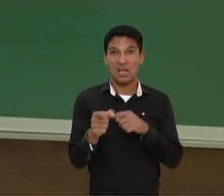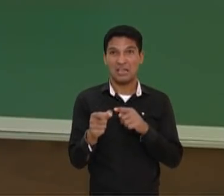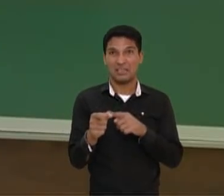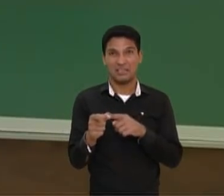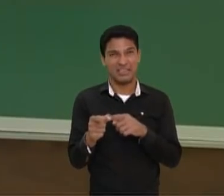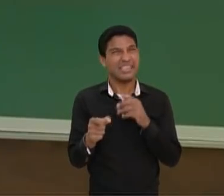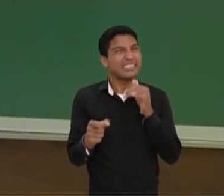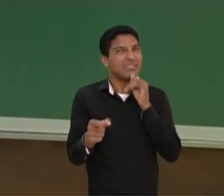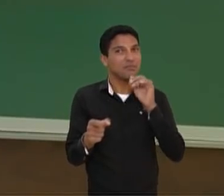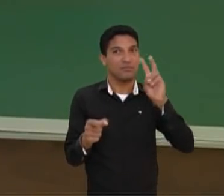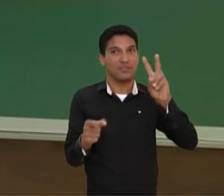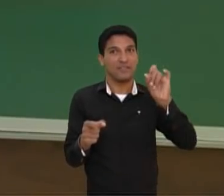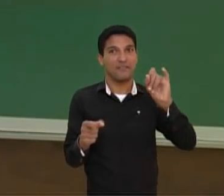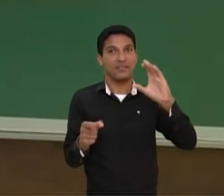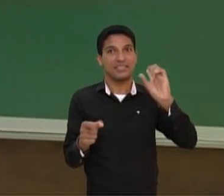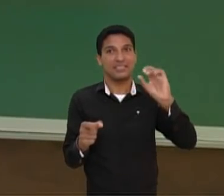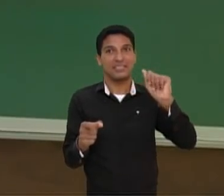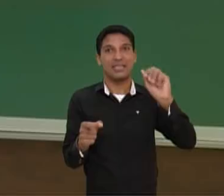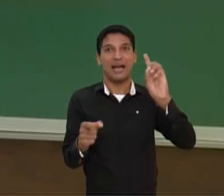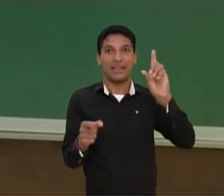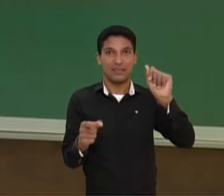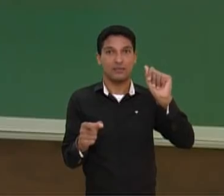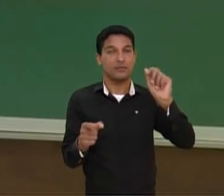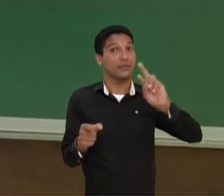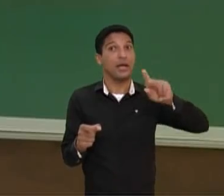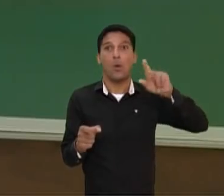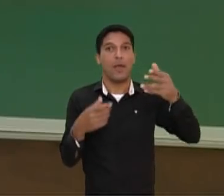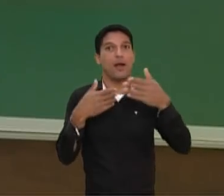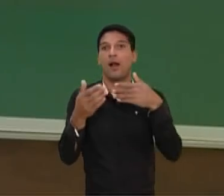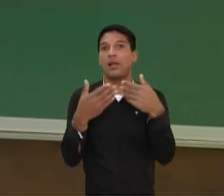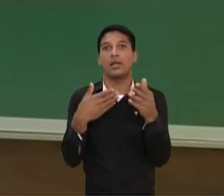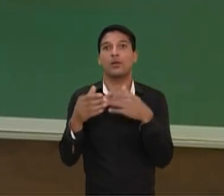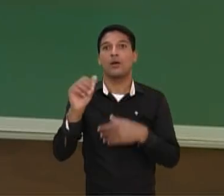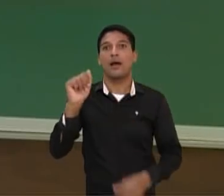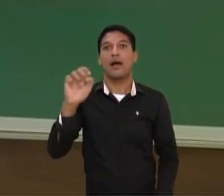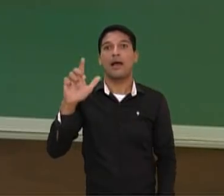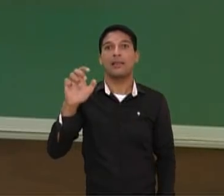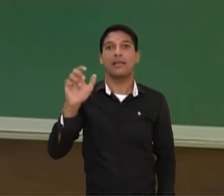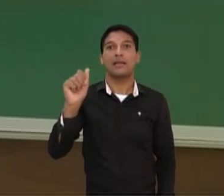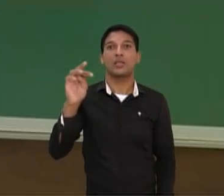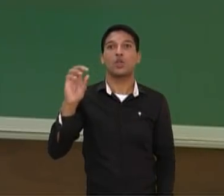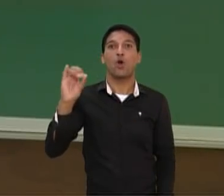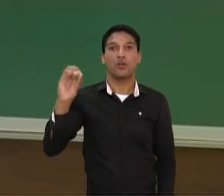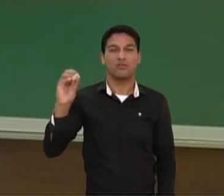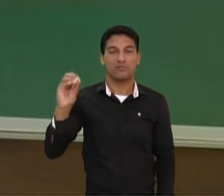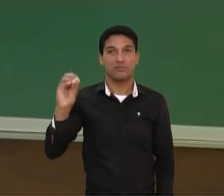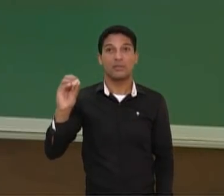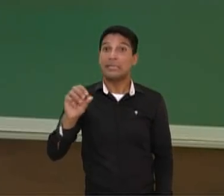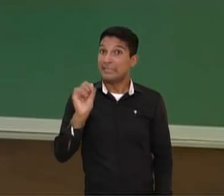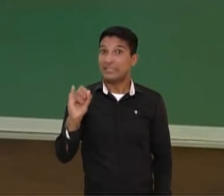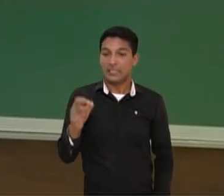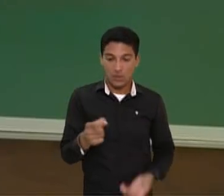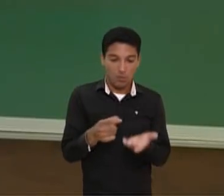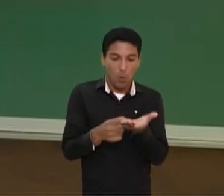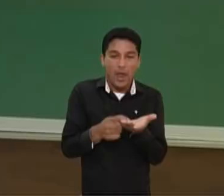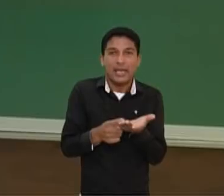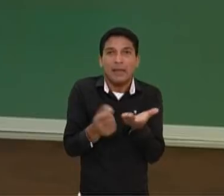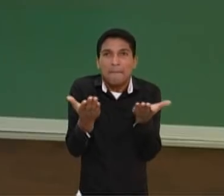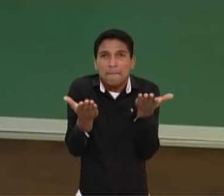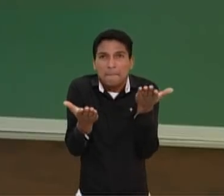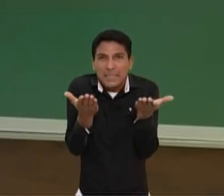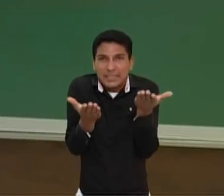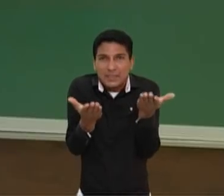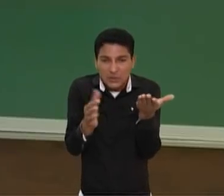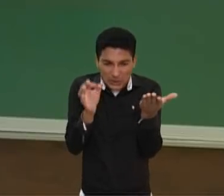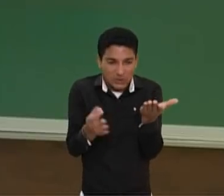seja um experimento aleatório. Então, se a moeda for uma moeda oficial, pesada, medida, tudo certinho, temos a